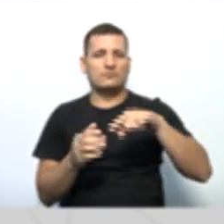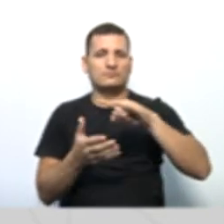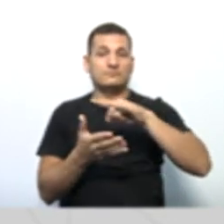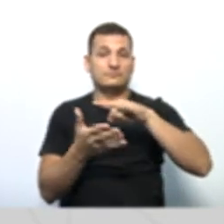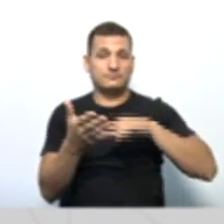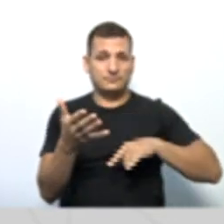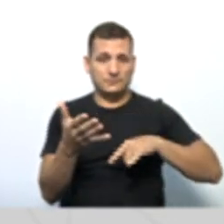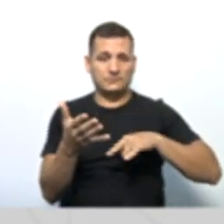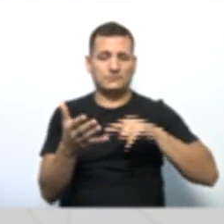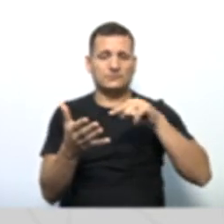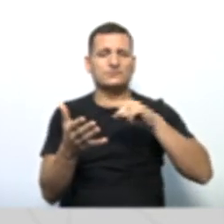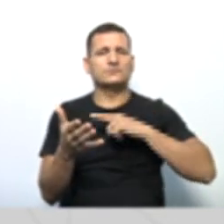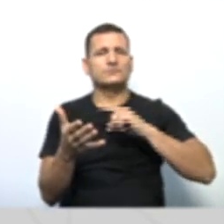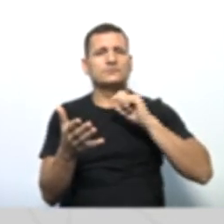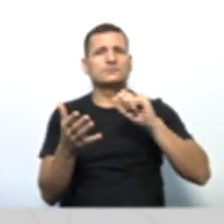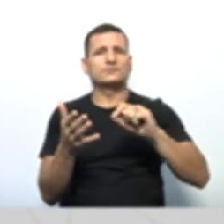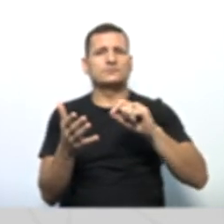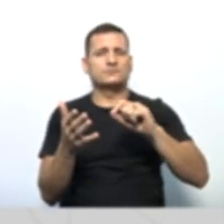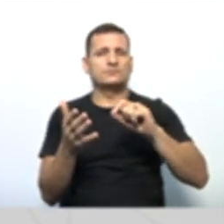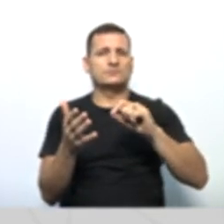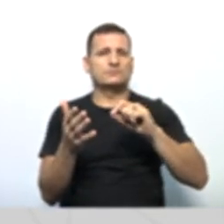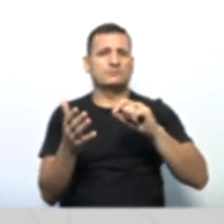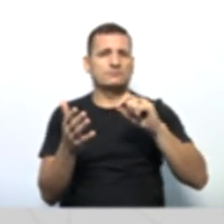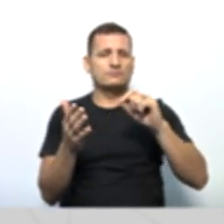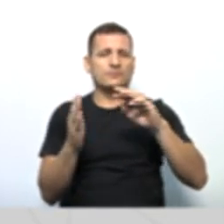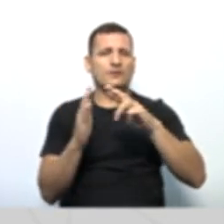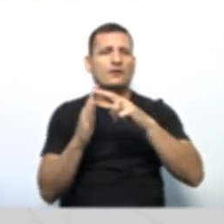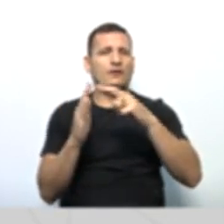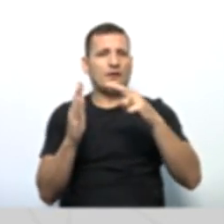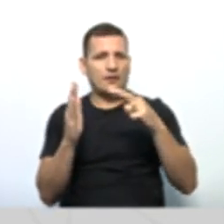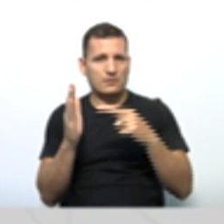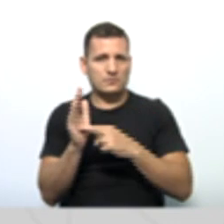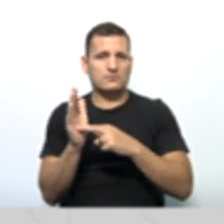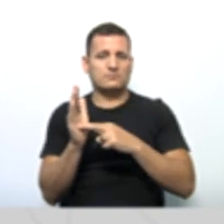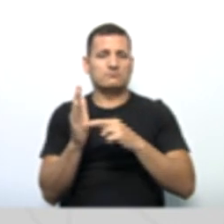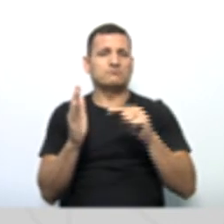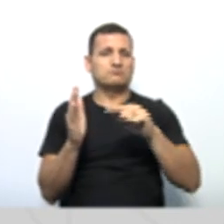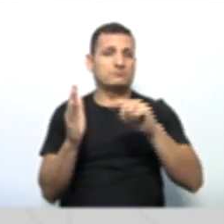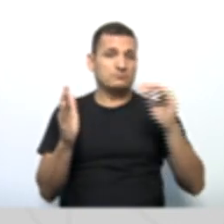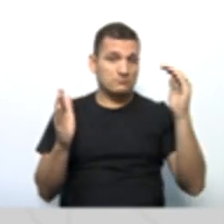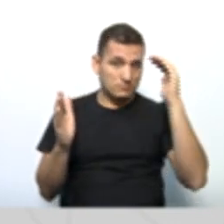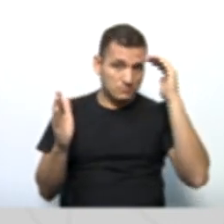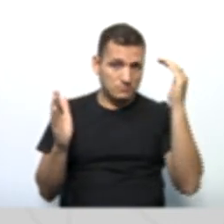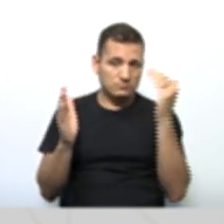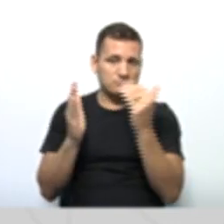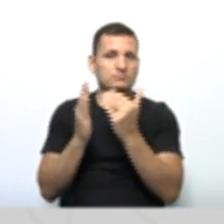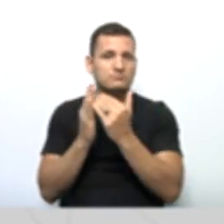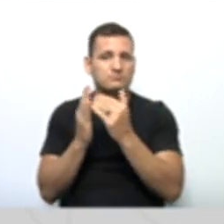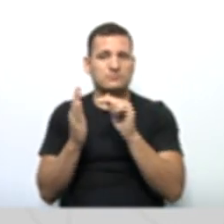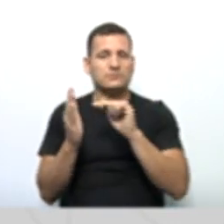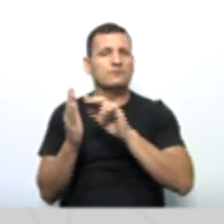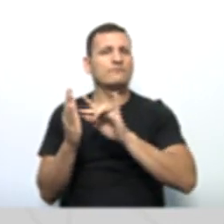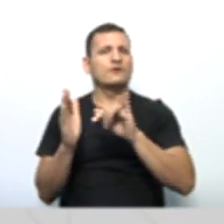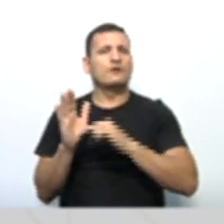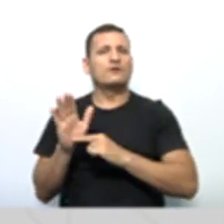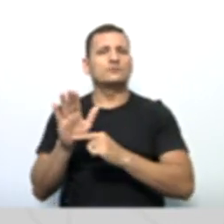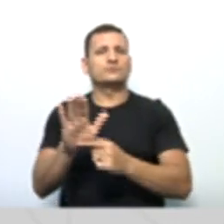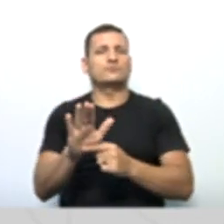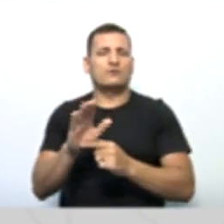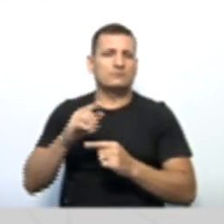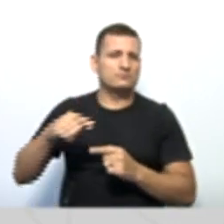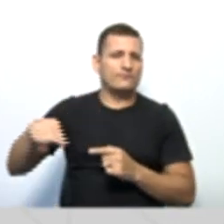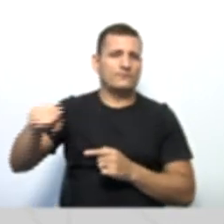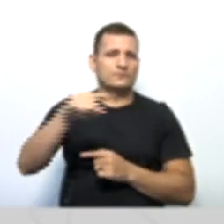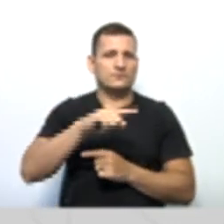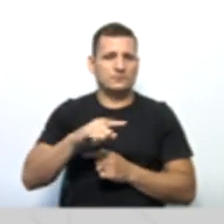tem o objetivo de nortear condutas. Ou seja, ele vai ajudar a dar o norte, a ajudar a